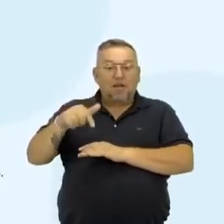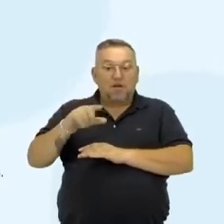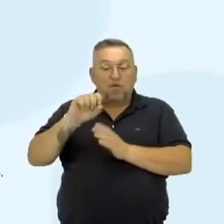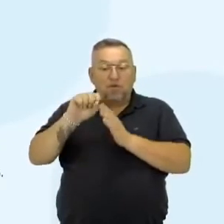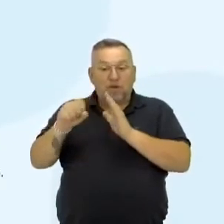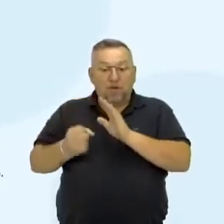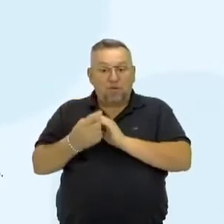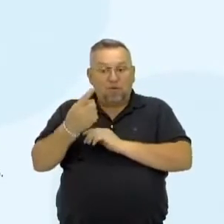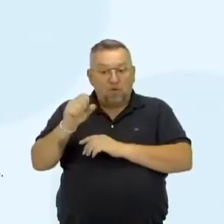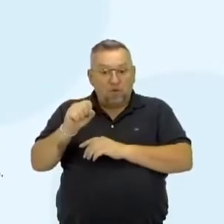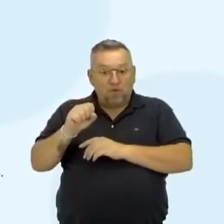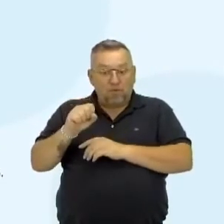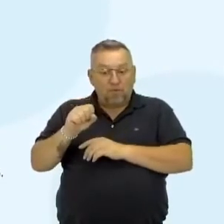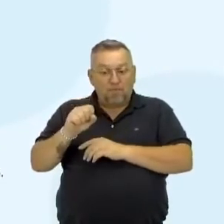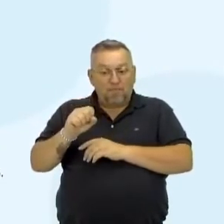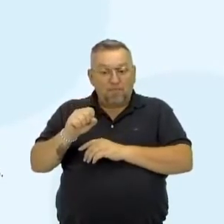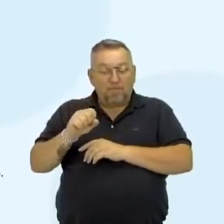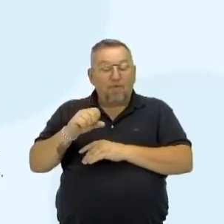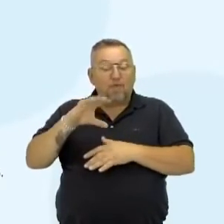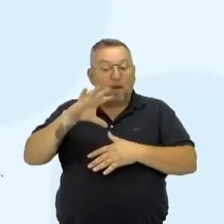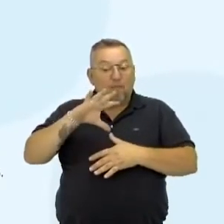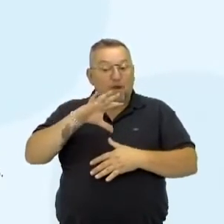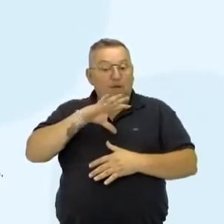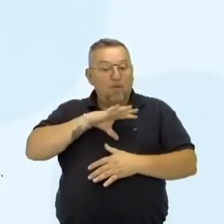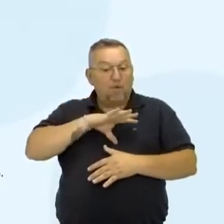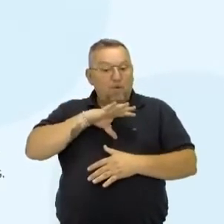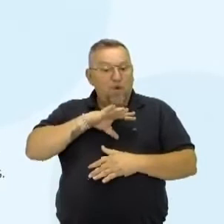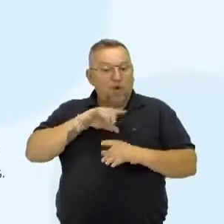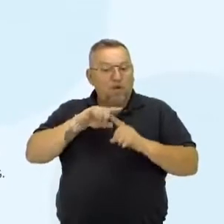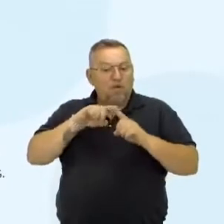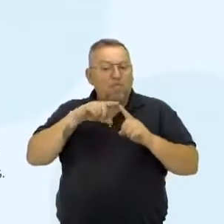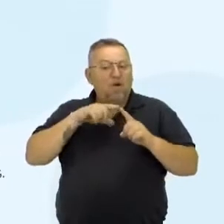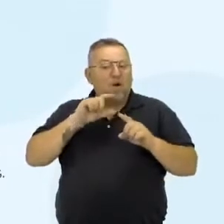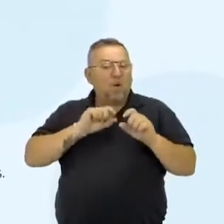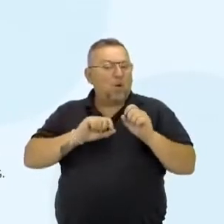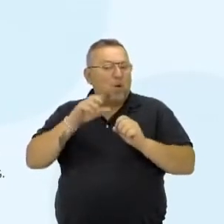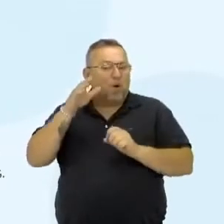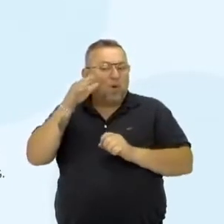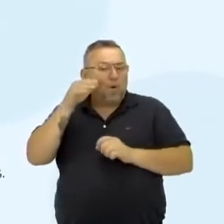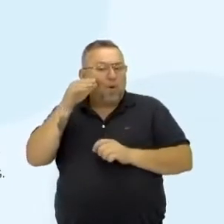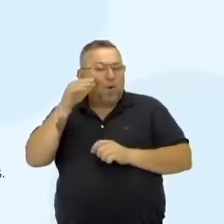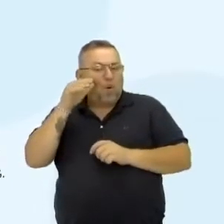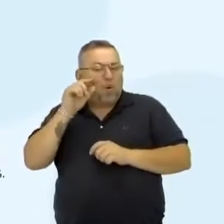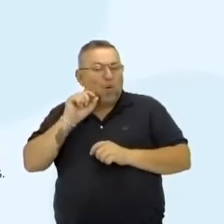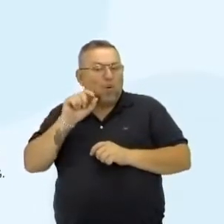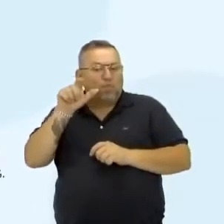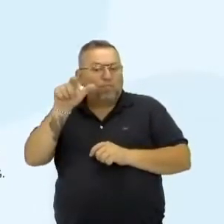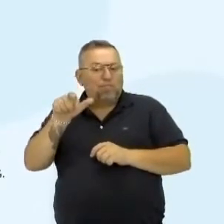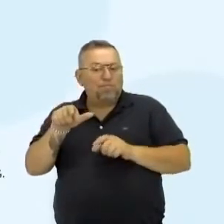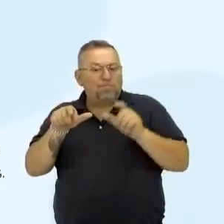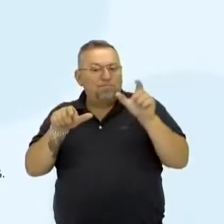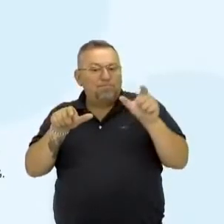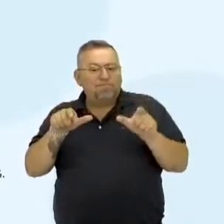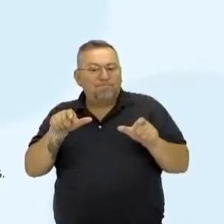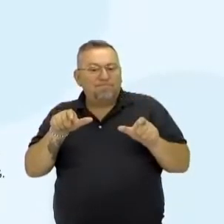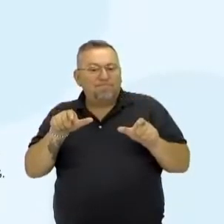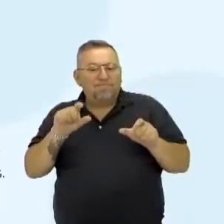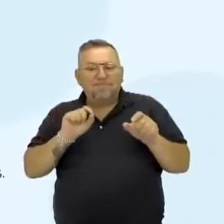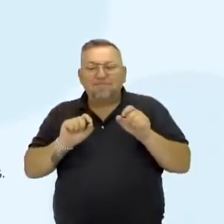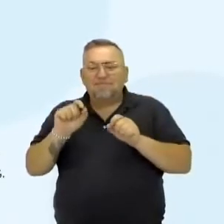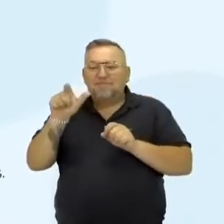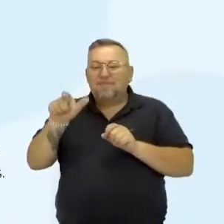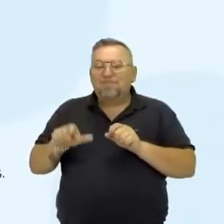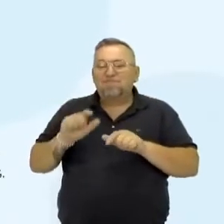século XVIII, essa é da América Portuguesa. Mas tem uma peculiaridade. Quem são as pessoas que estão trabalhando